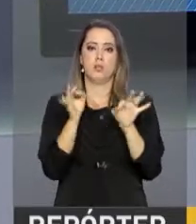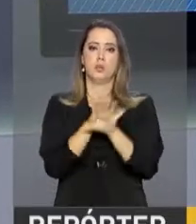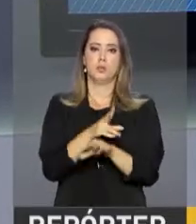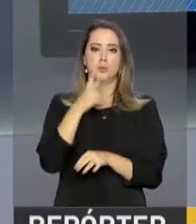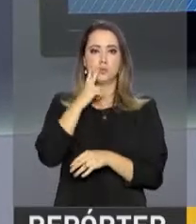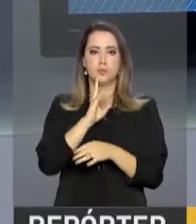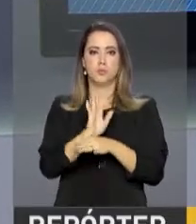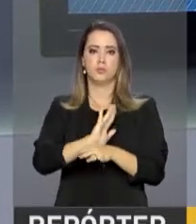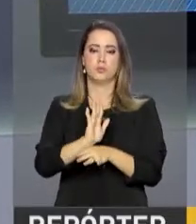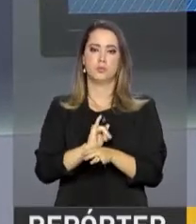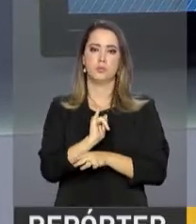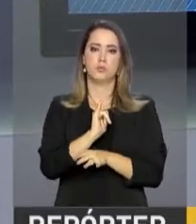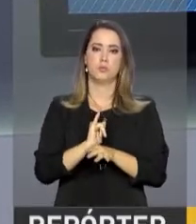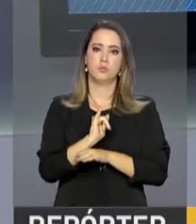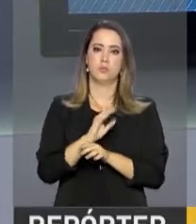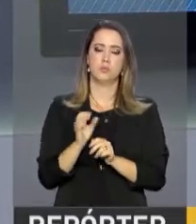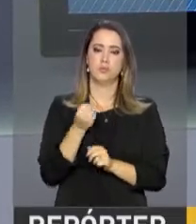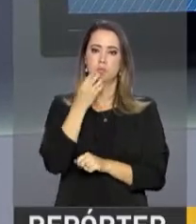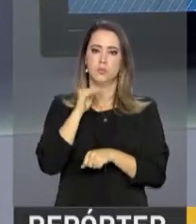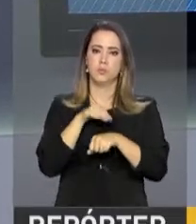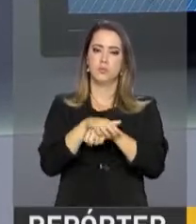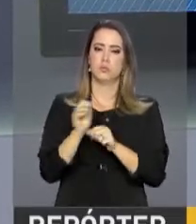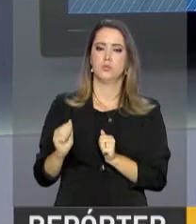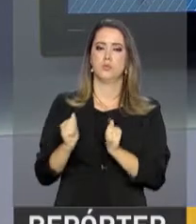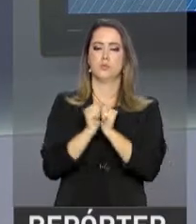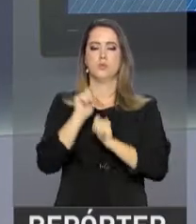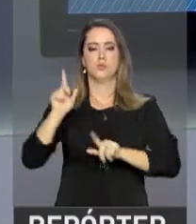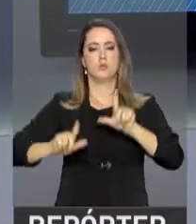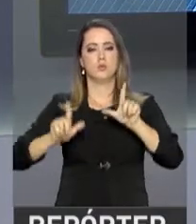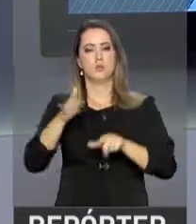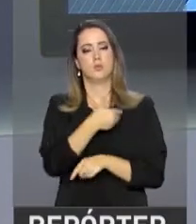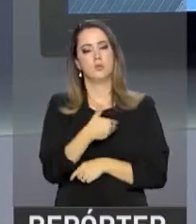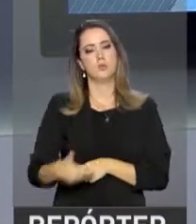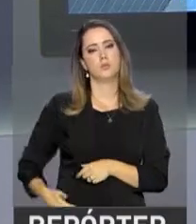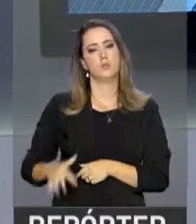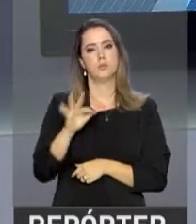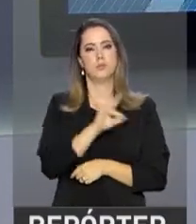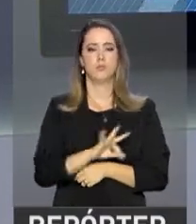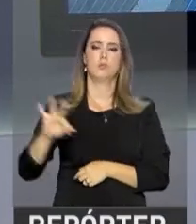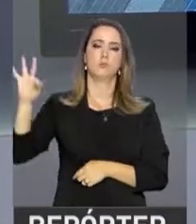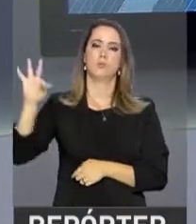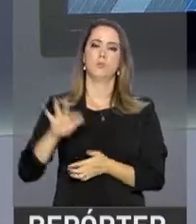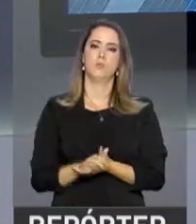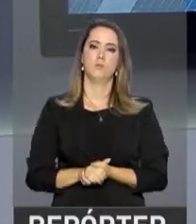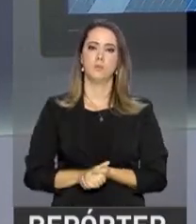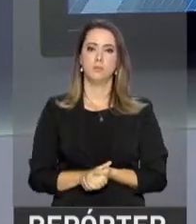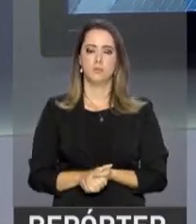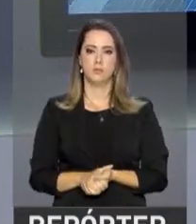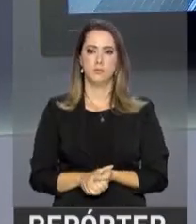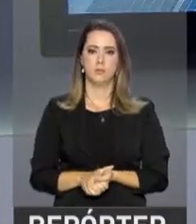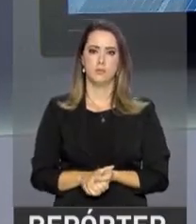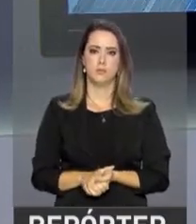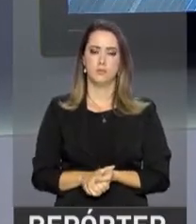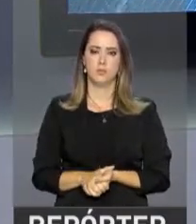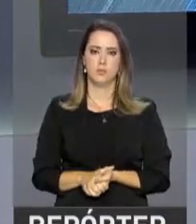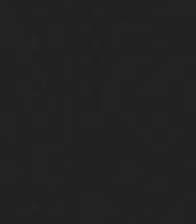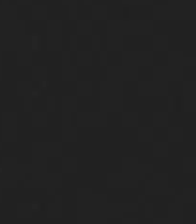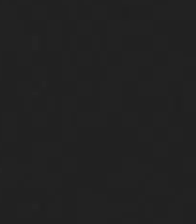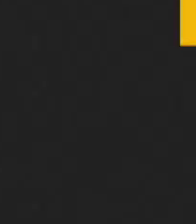as reportagens no youtube uma boa noite pra você continue com a gente aqui na nbr a tv do governo federal